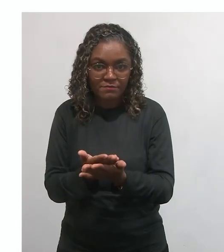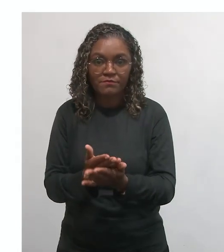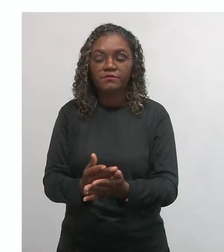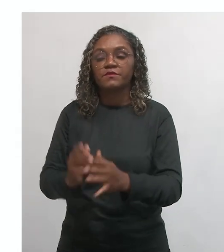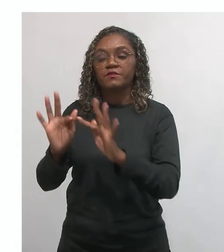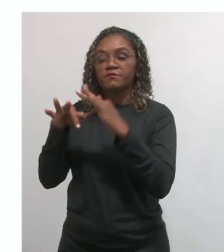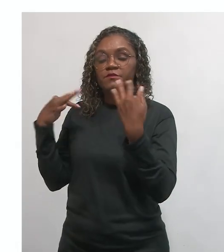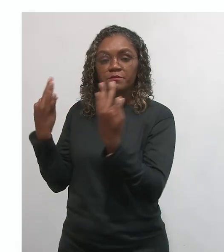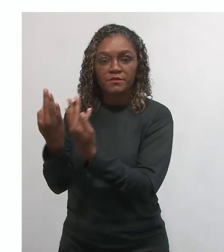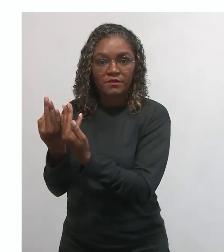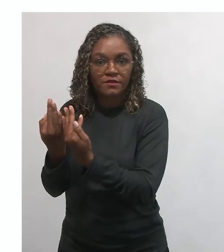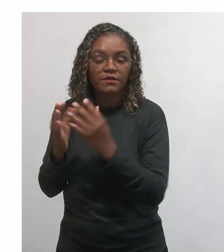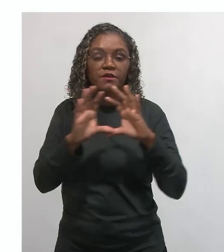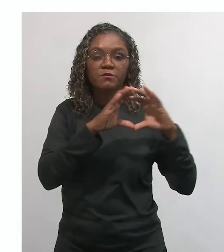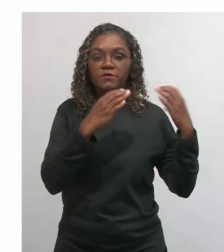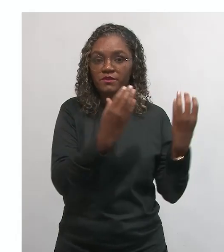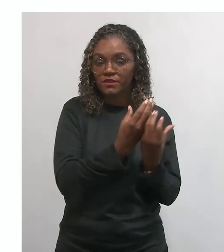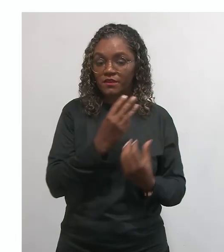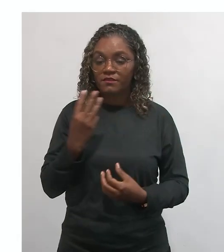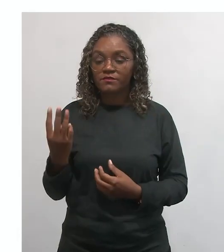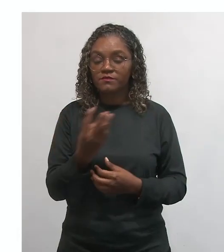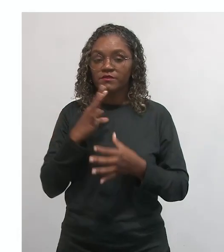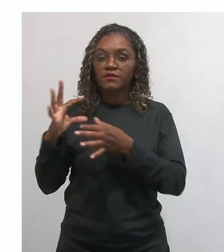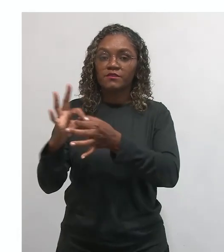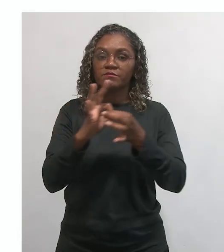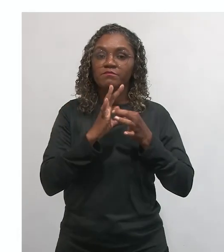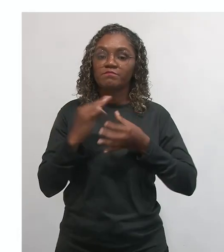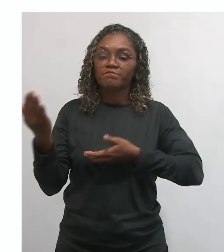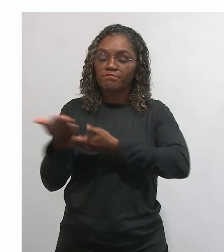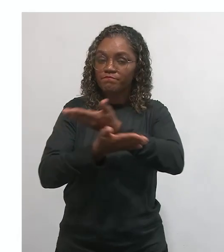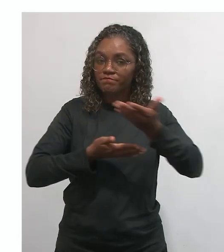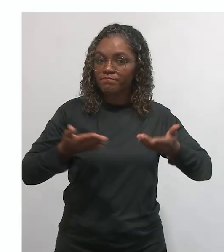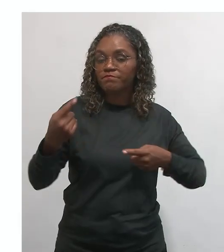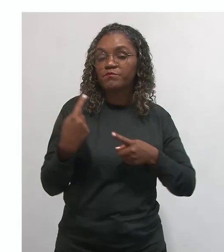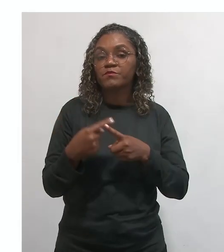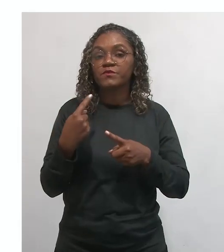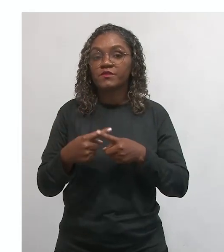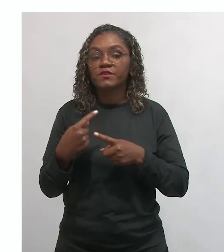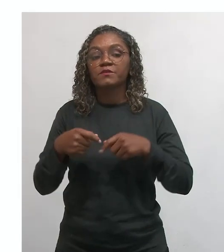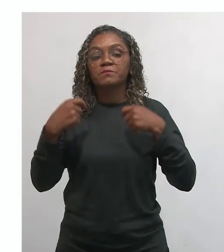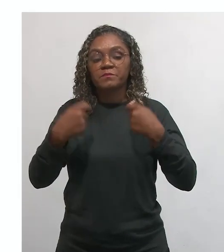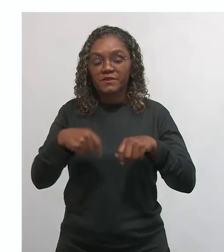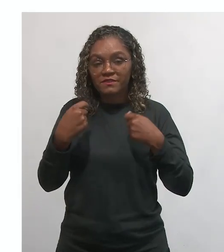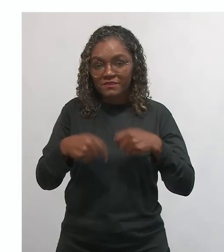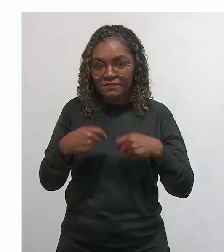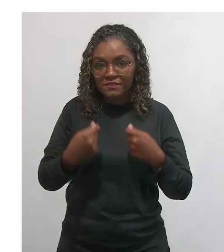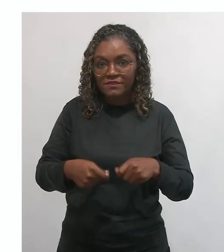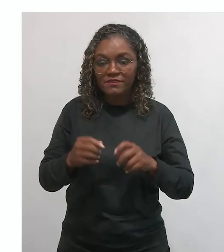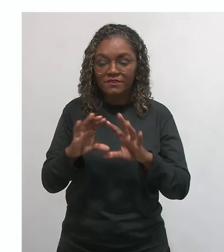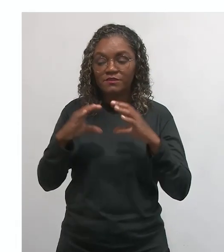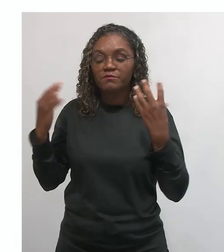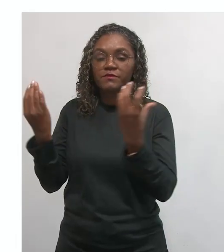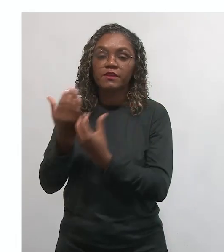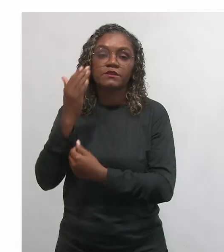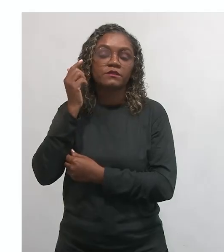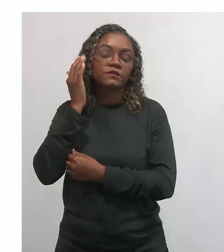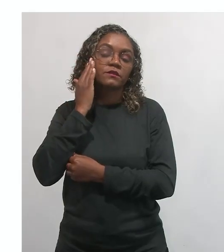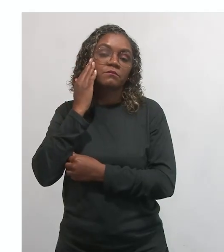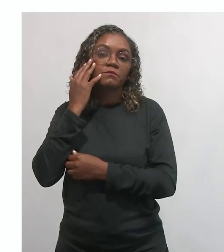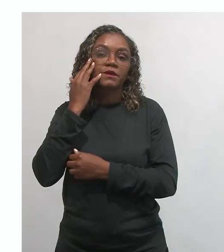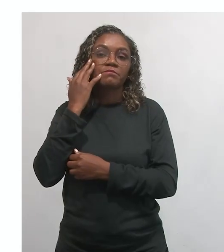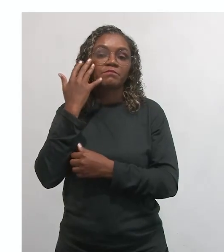as famílias e com a comunidade, porque toda a sua ação é prestada